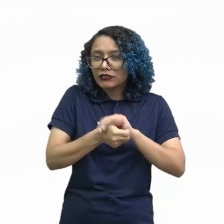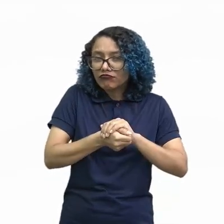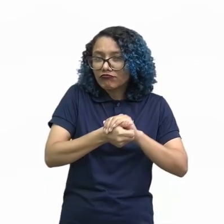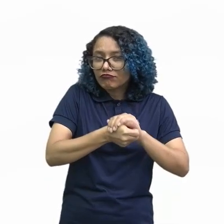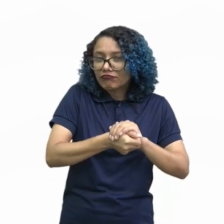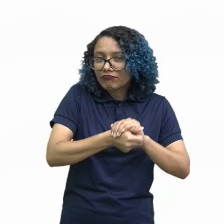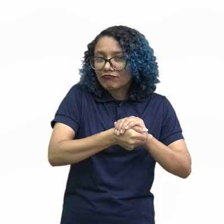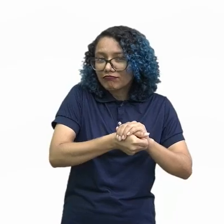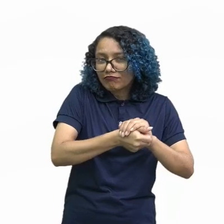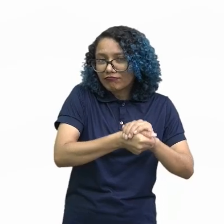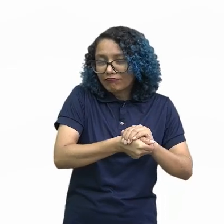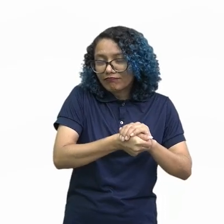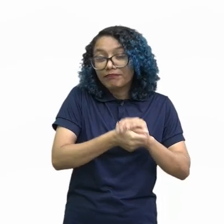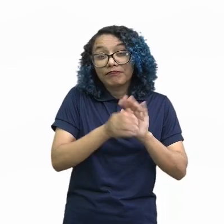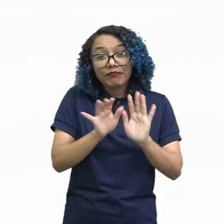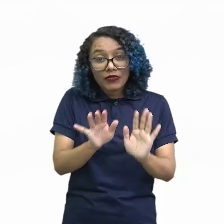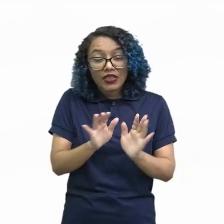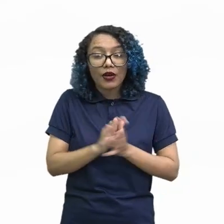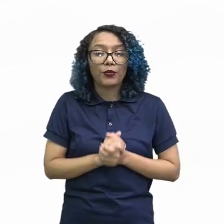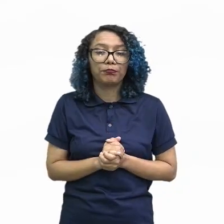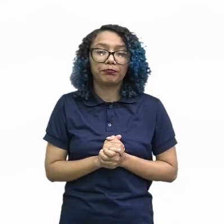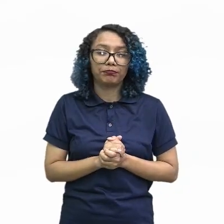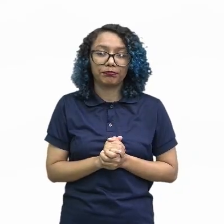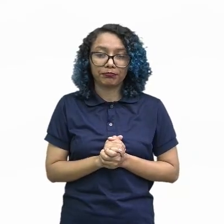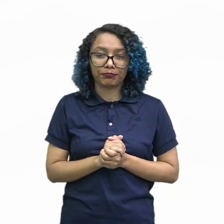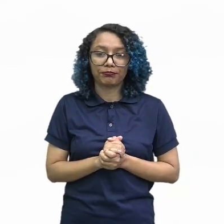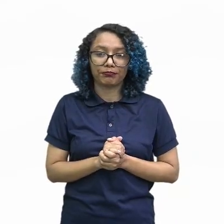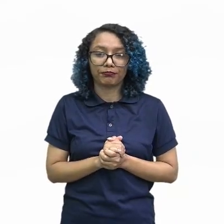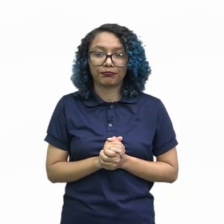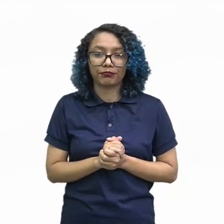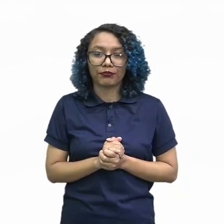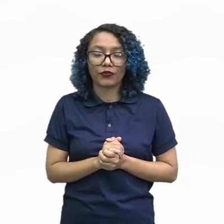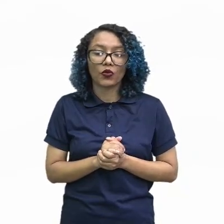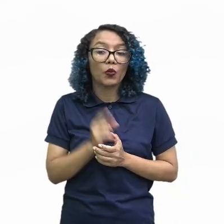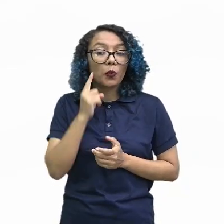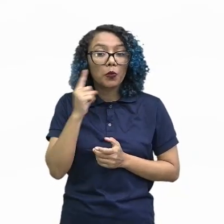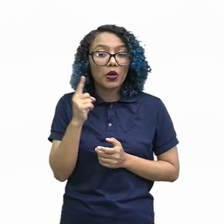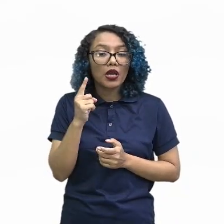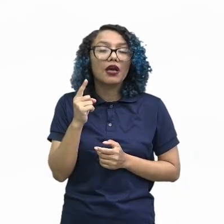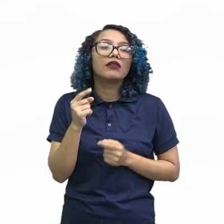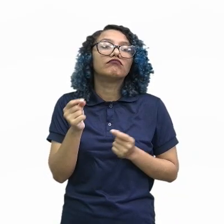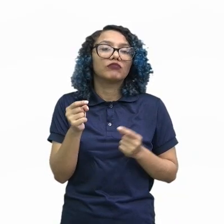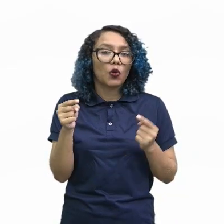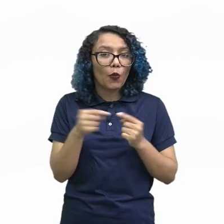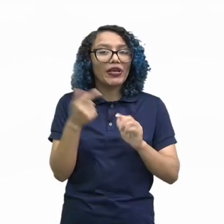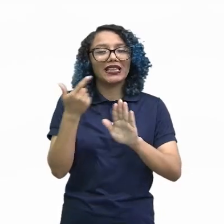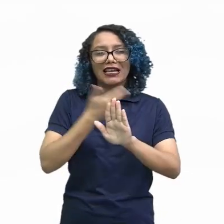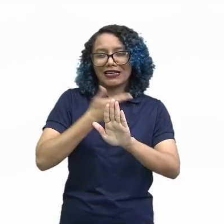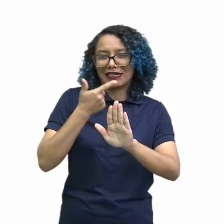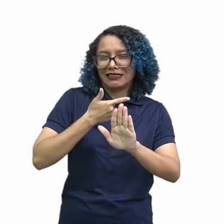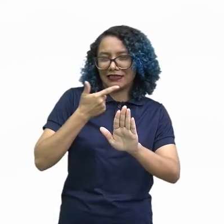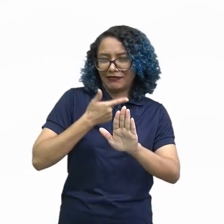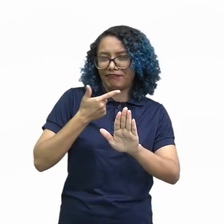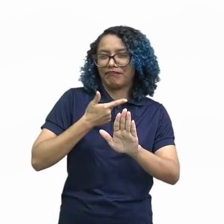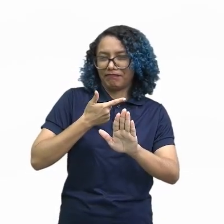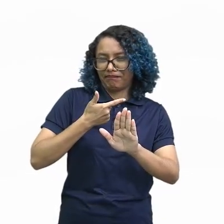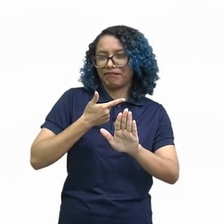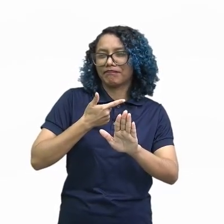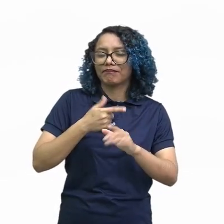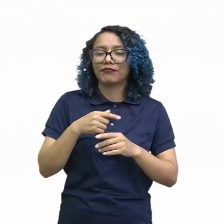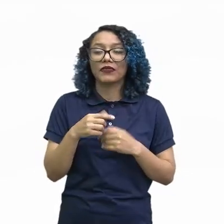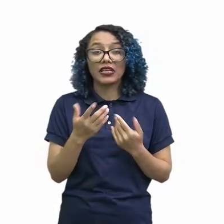tartaruga". Então, observem, gente, que aqui nós estamos diante de um enunciado irônico. Sabemos